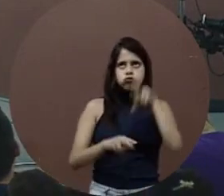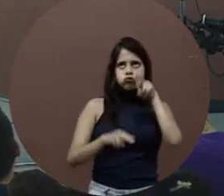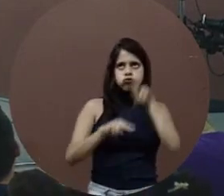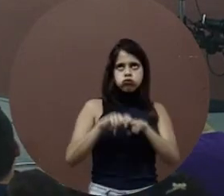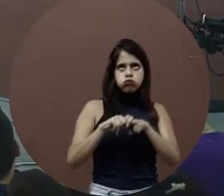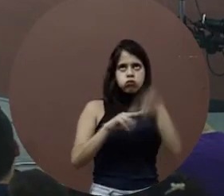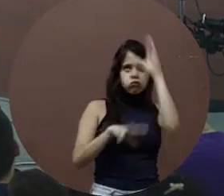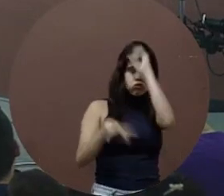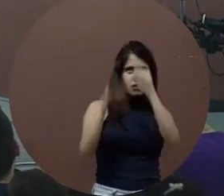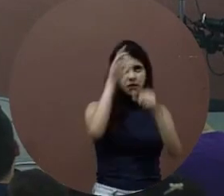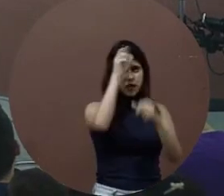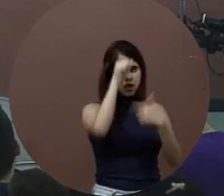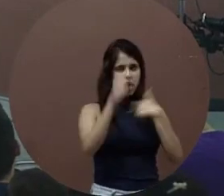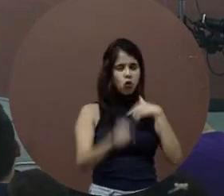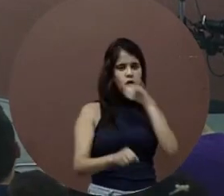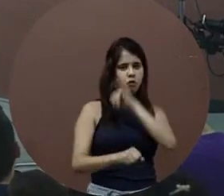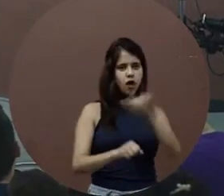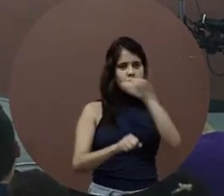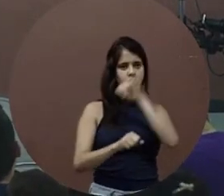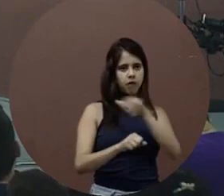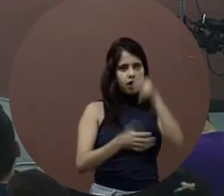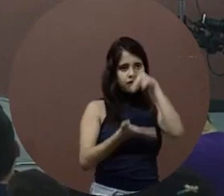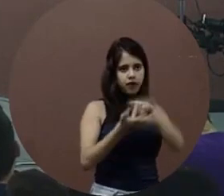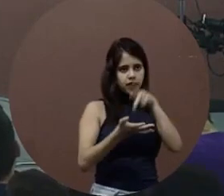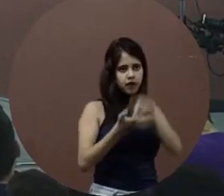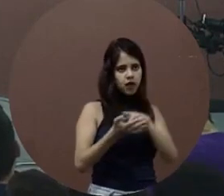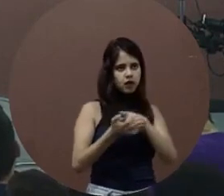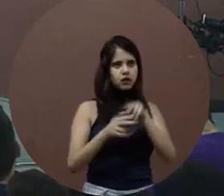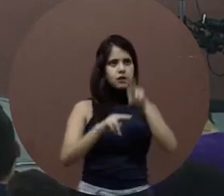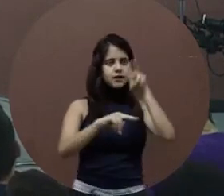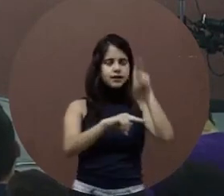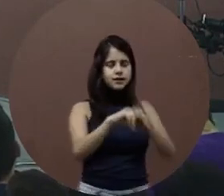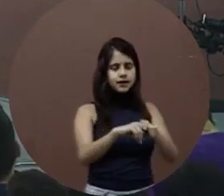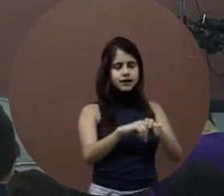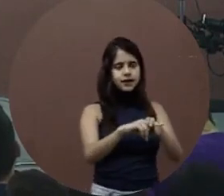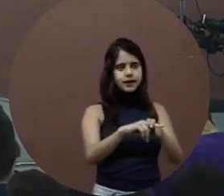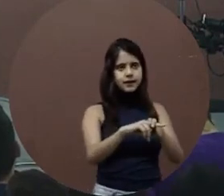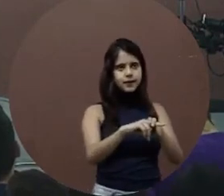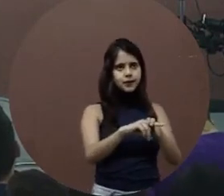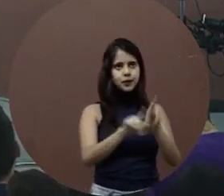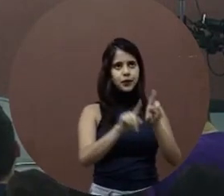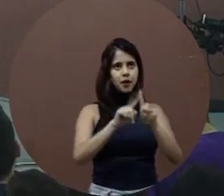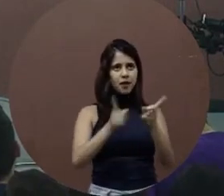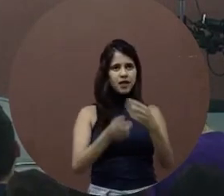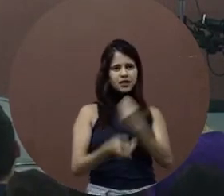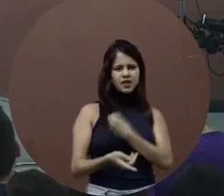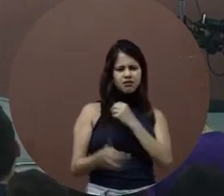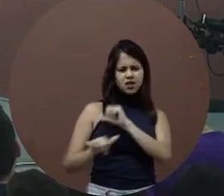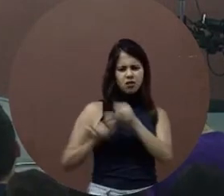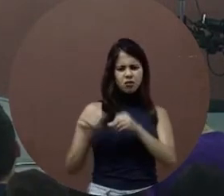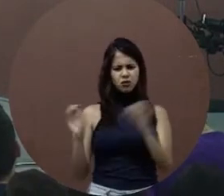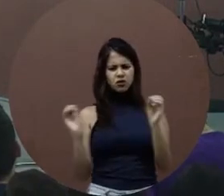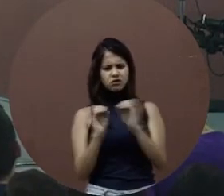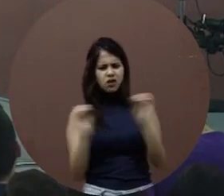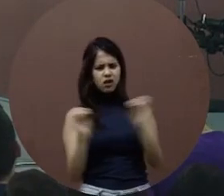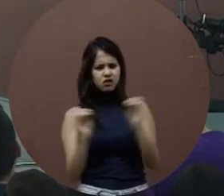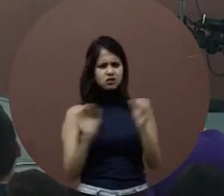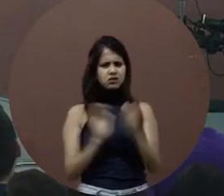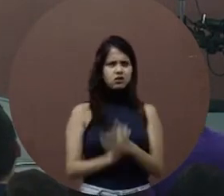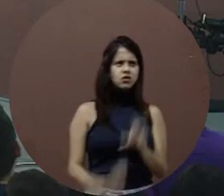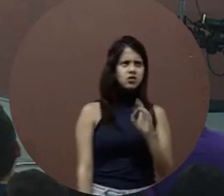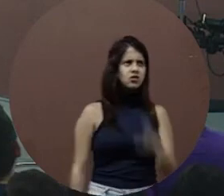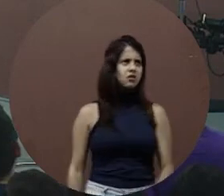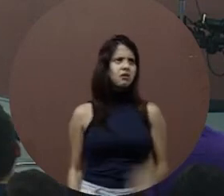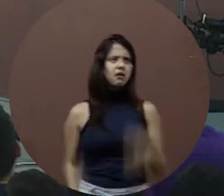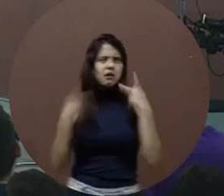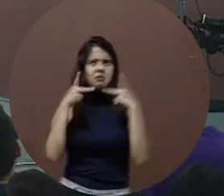por 1 mês, 2 meses, 3 meses, 4 meses e sua vida continua a mesma coisa. E você sai daqui toda vez sentindo todo lapiado. Eita, pregação